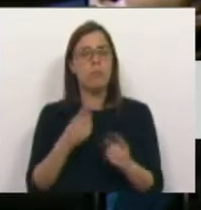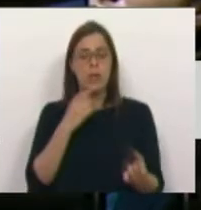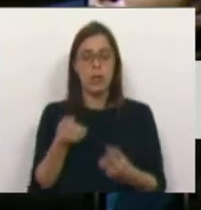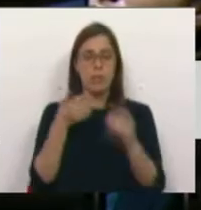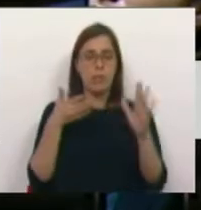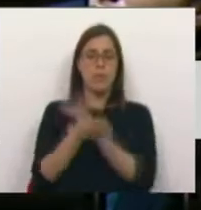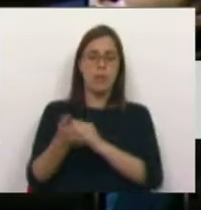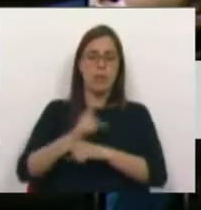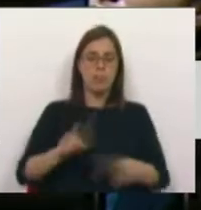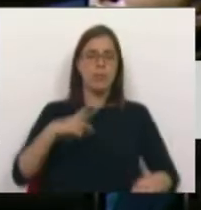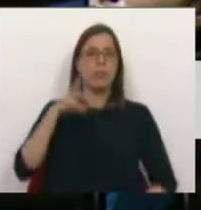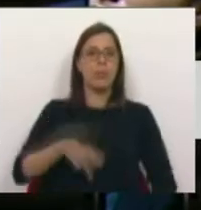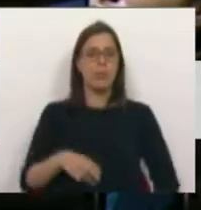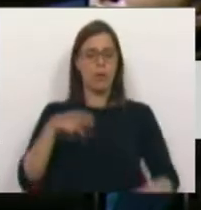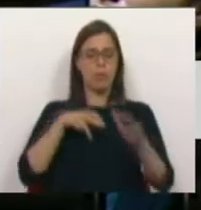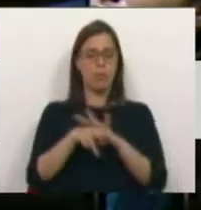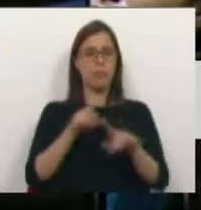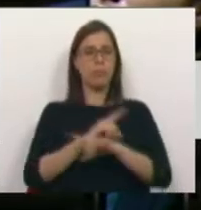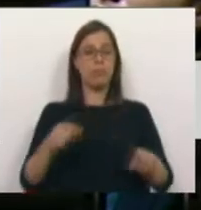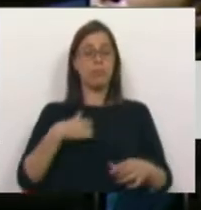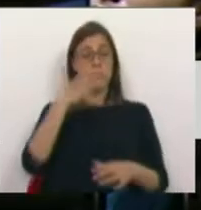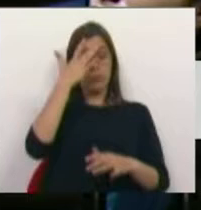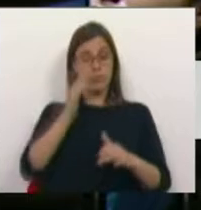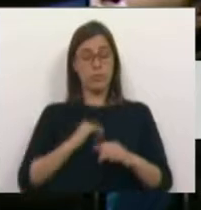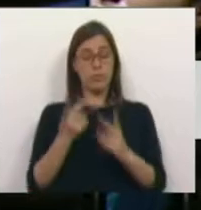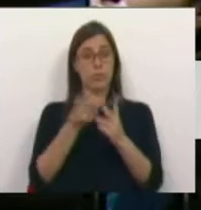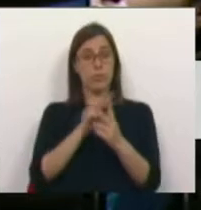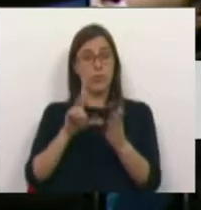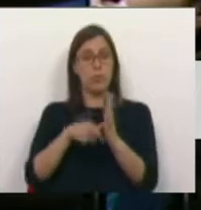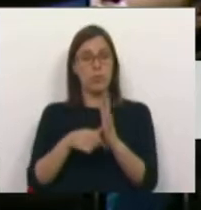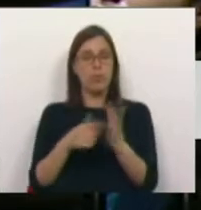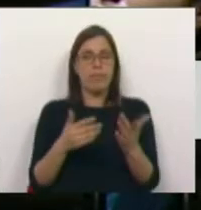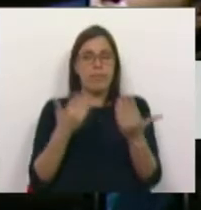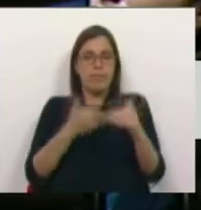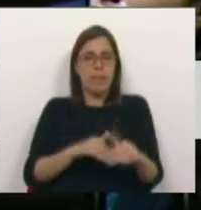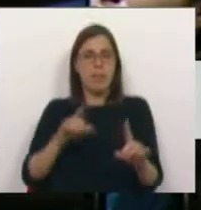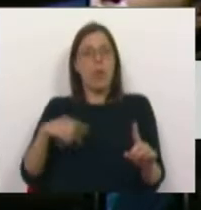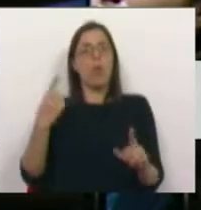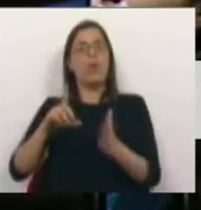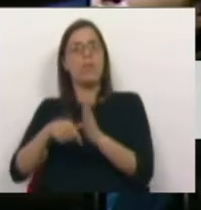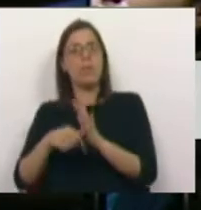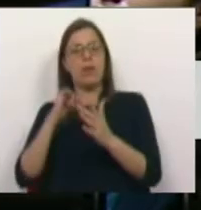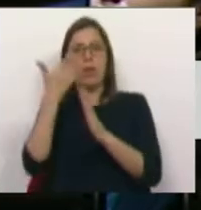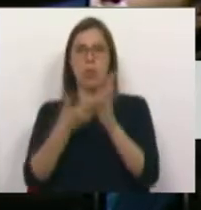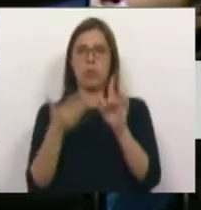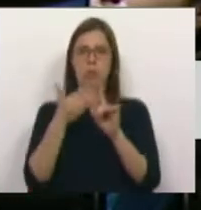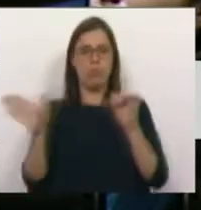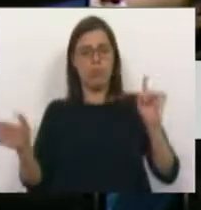recusa de entrada no território português. E do nosso ponto de vista, um desses projetos é redundante, o outro desses projetos é